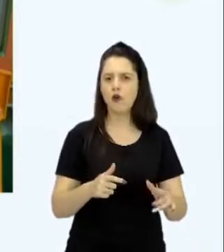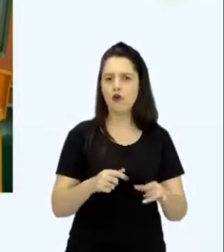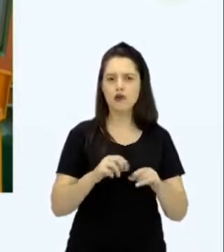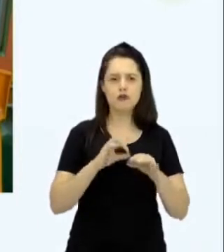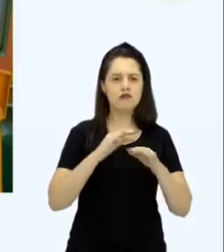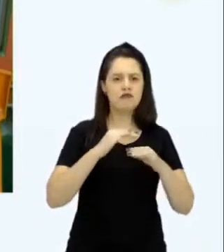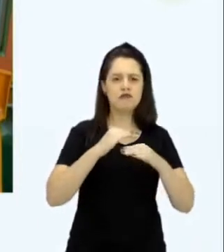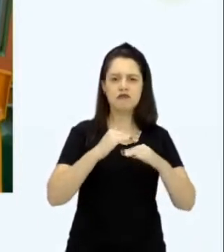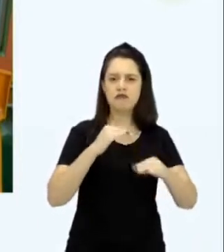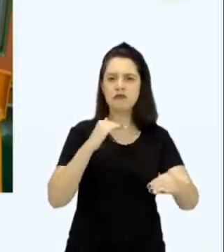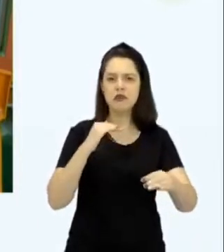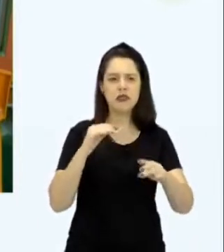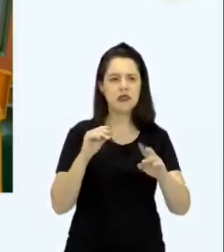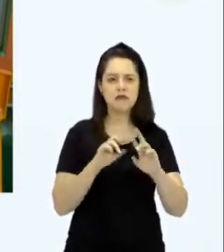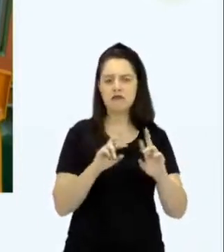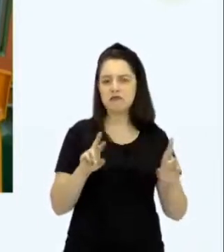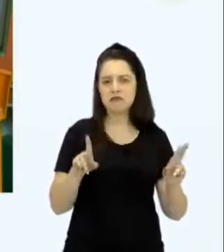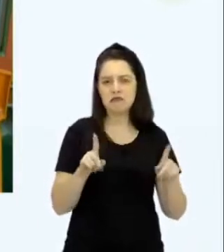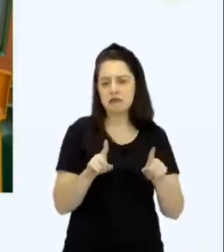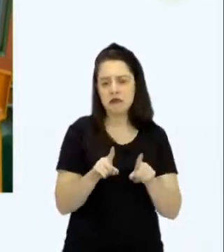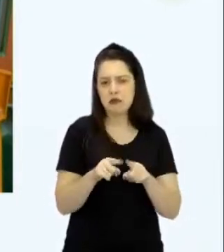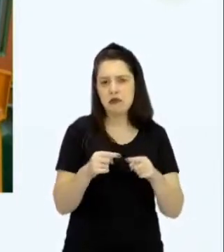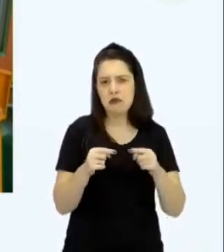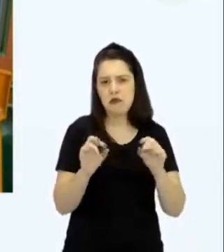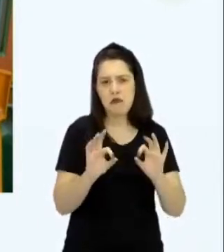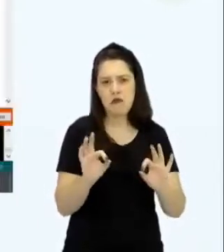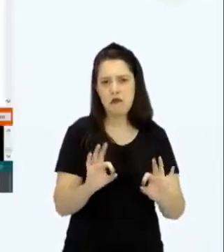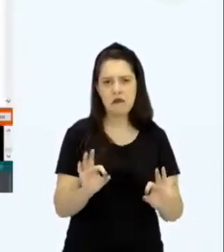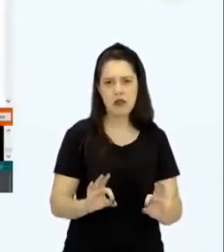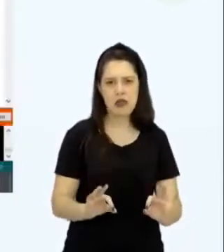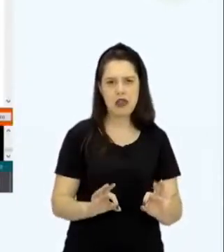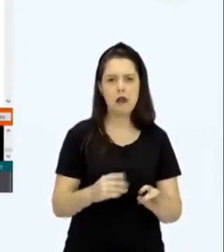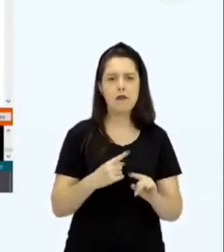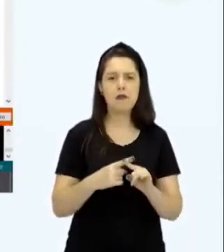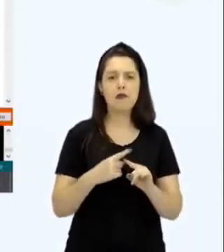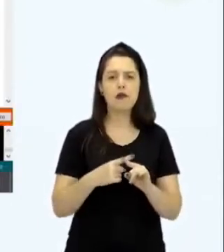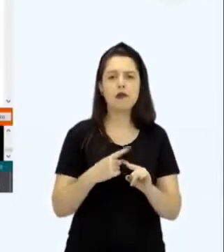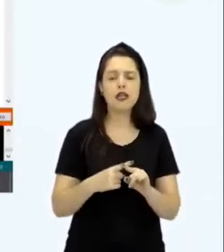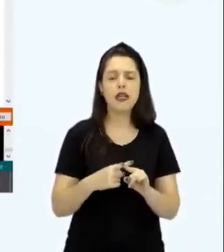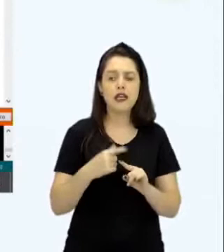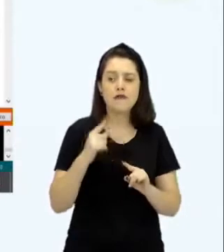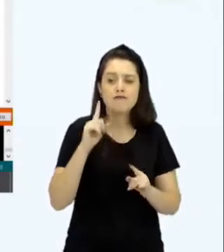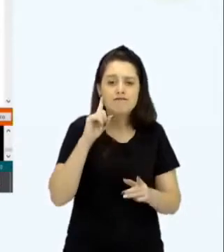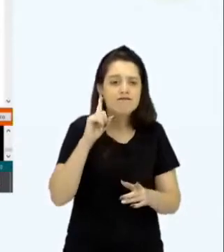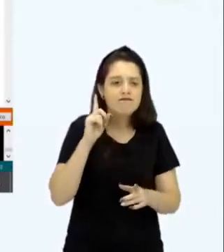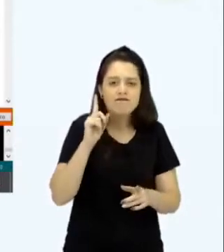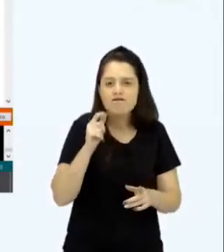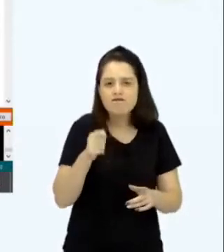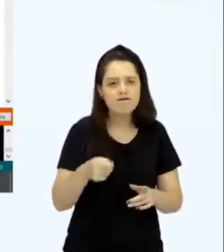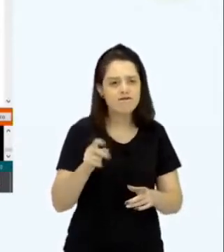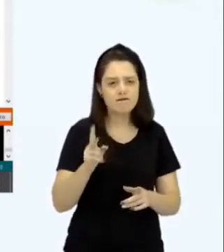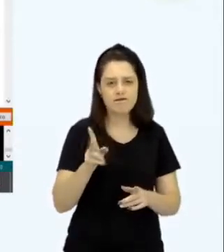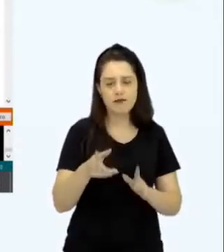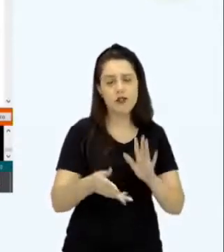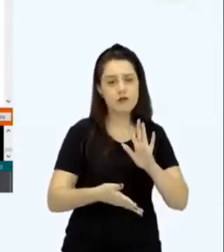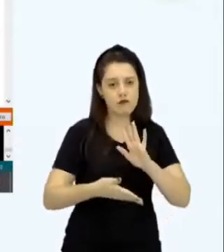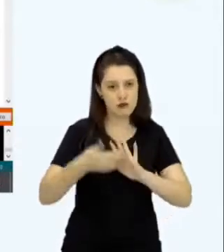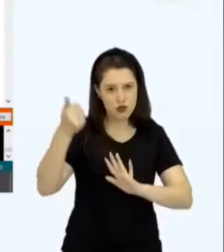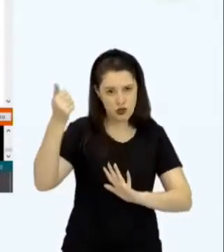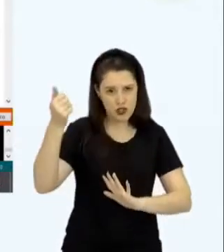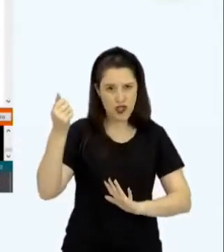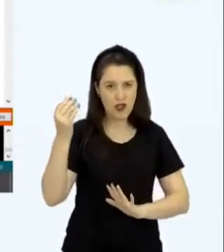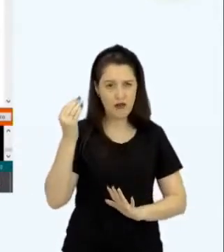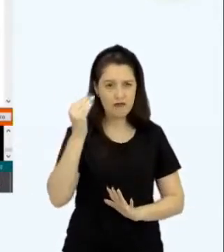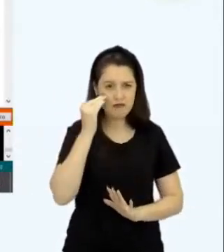está correta. Por que não está correta? Porque ainda manteve uma vírgula depois do 5. Então, eu vou tentar tirar aqui essa